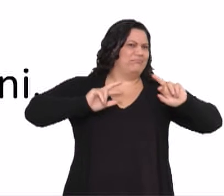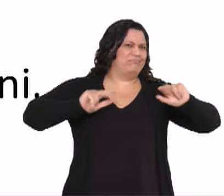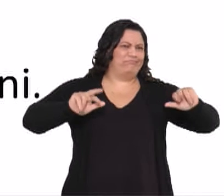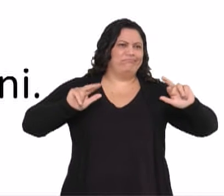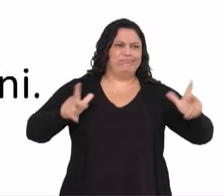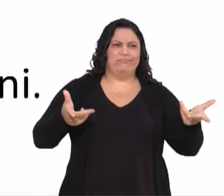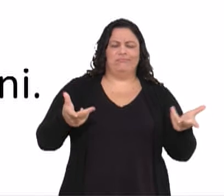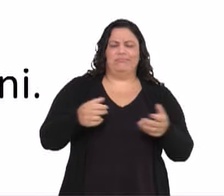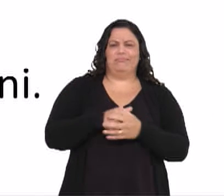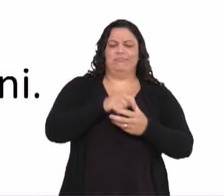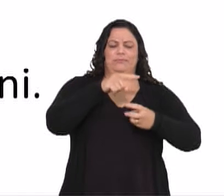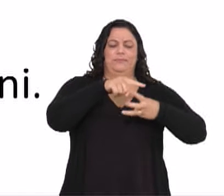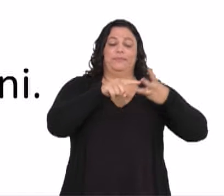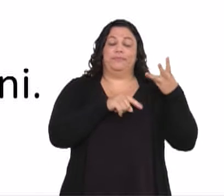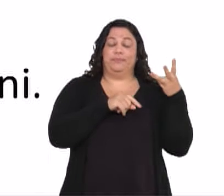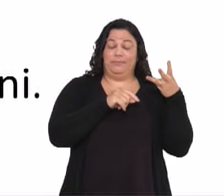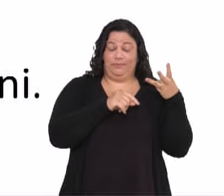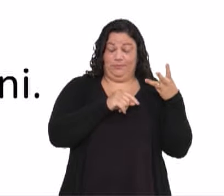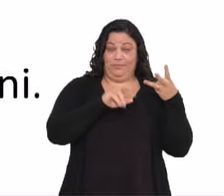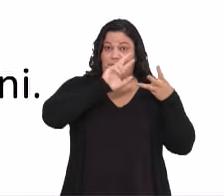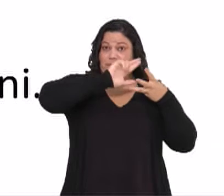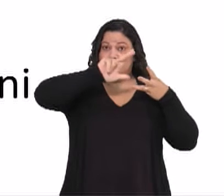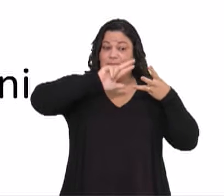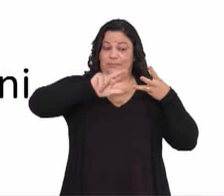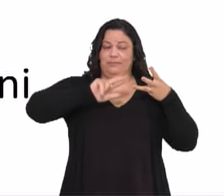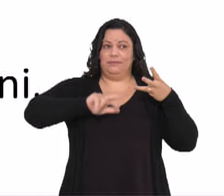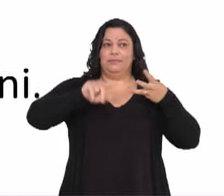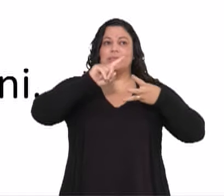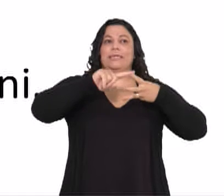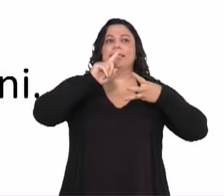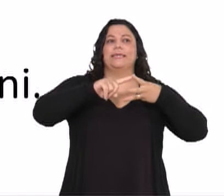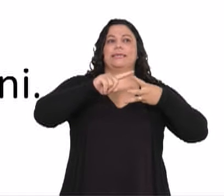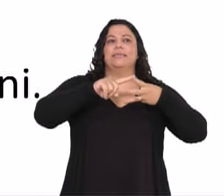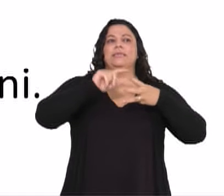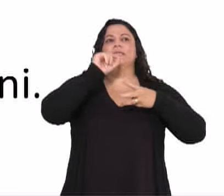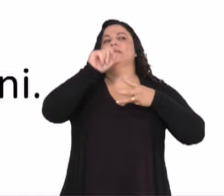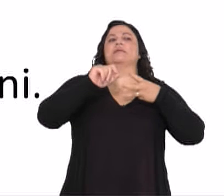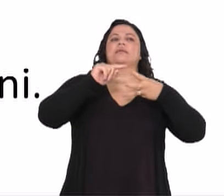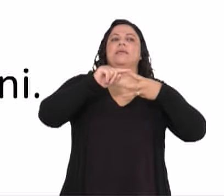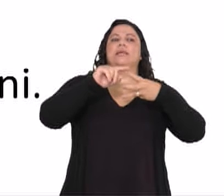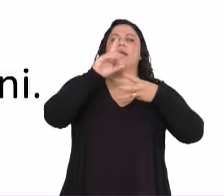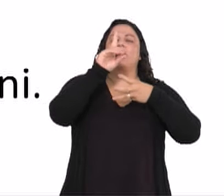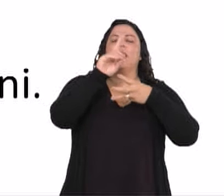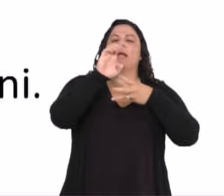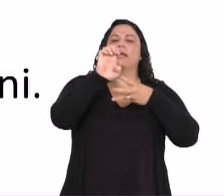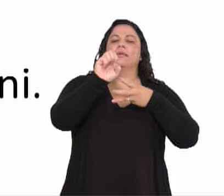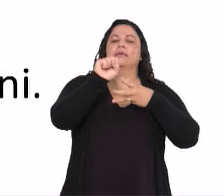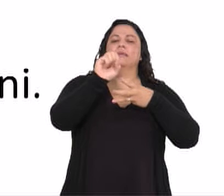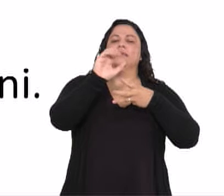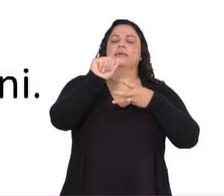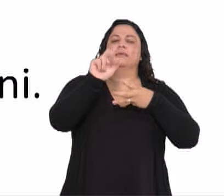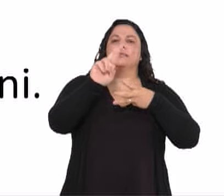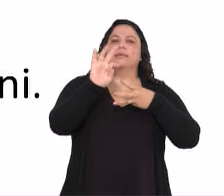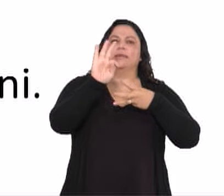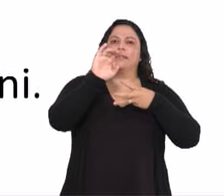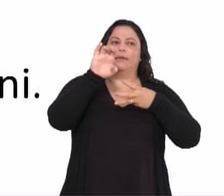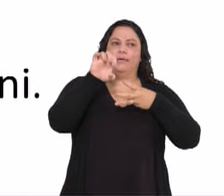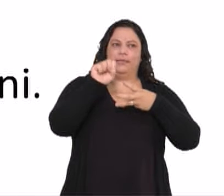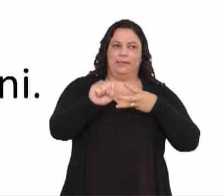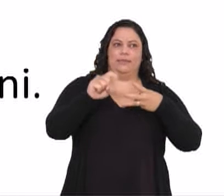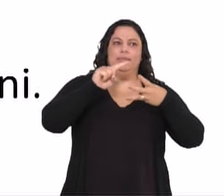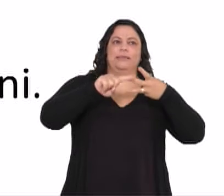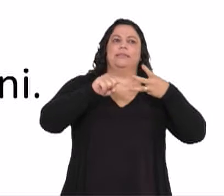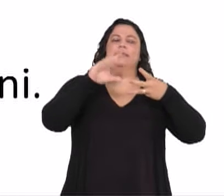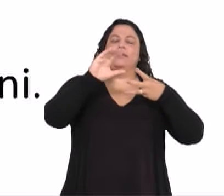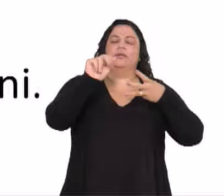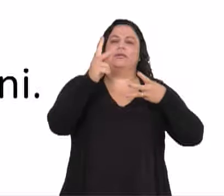métodos. Três estamos vendo. Método de Descartes, que é o coeficiente a determinar, o método da chave e o dispositivo prático de Brio-Ruffini,